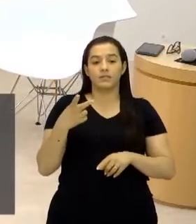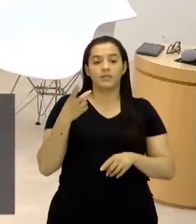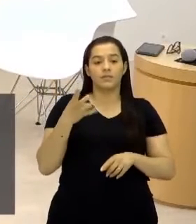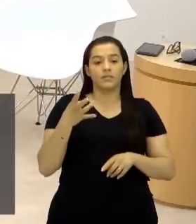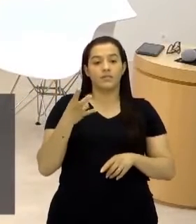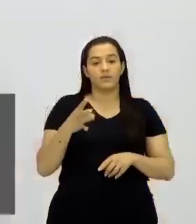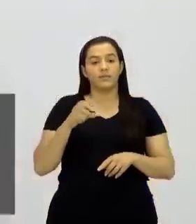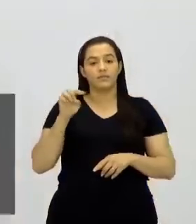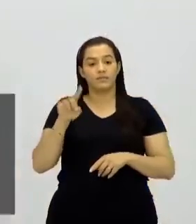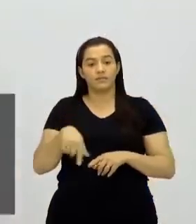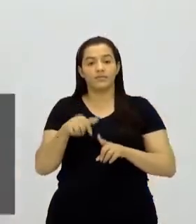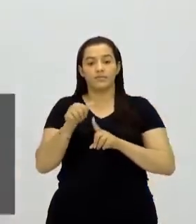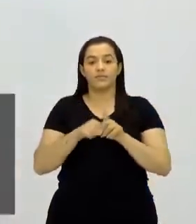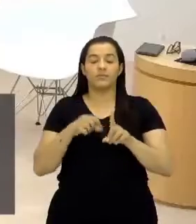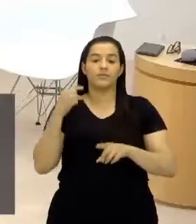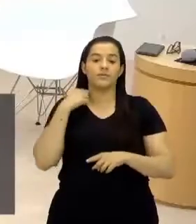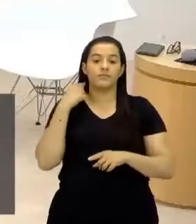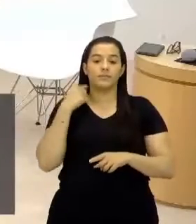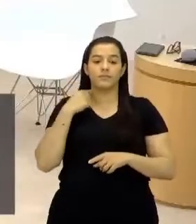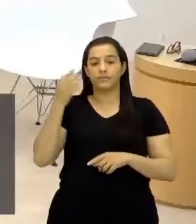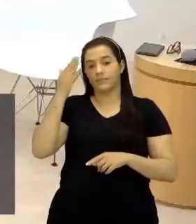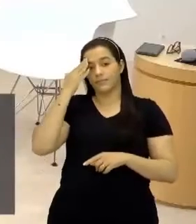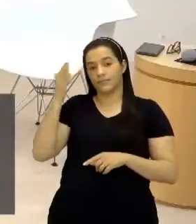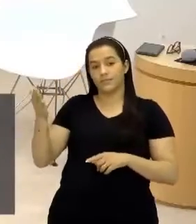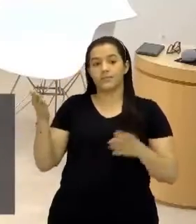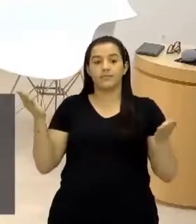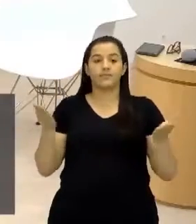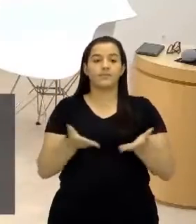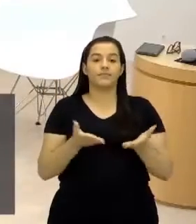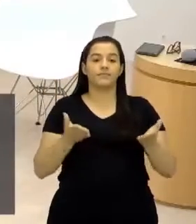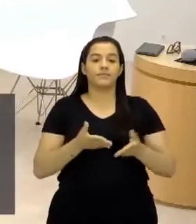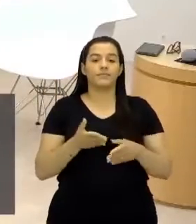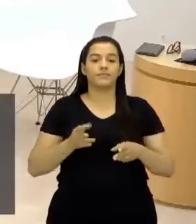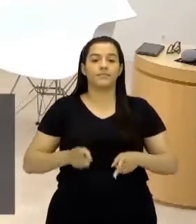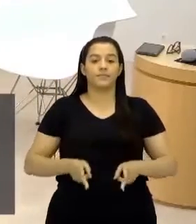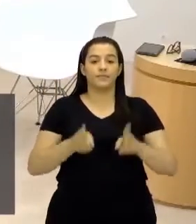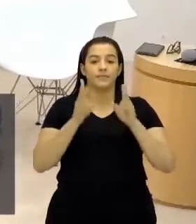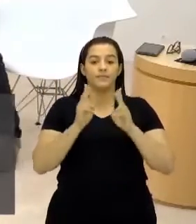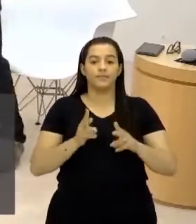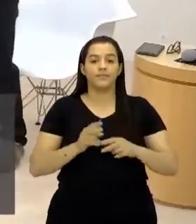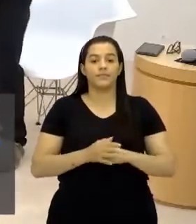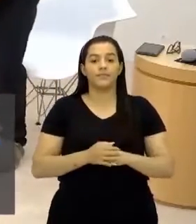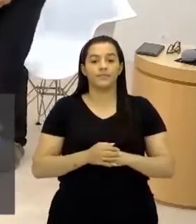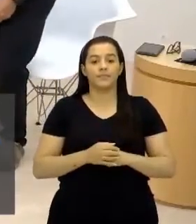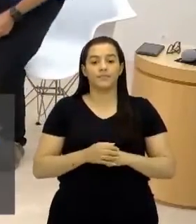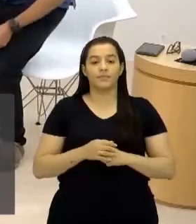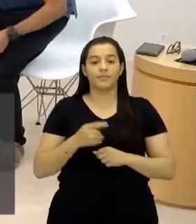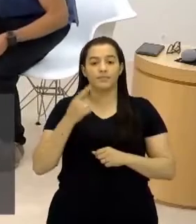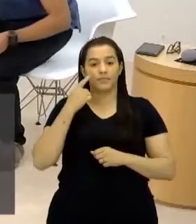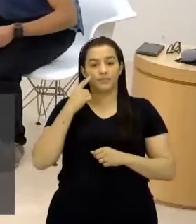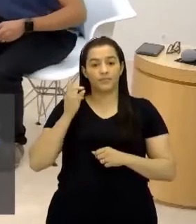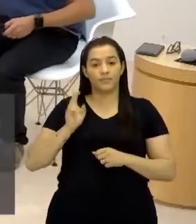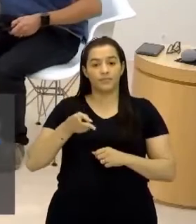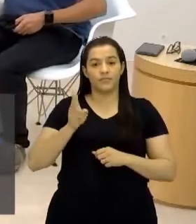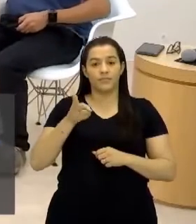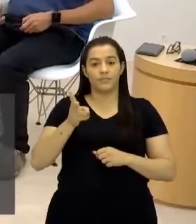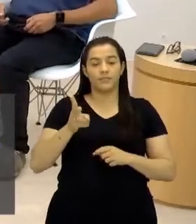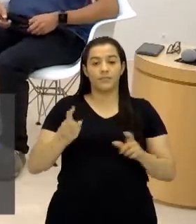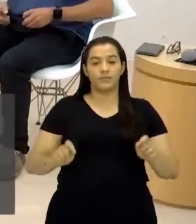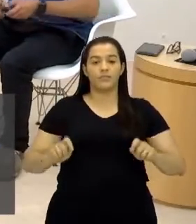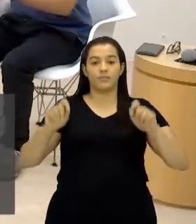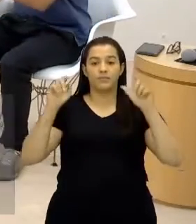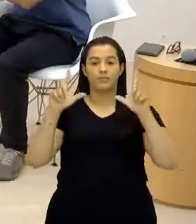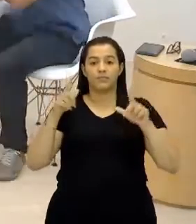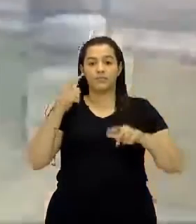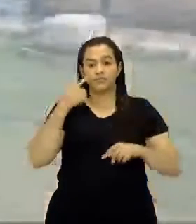maio também. É verdade. Pro, muito obrigada. Obrigado a você, Jana. E aí eu vou continuar aqui. Você pode continuar no... Pode colocar na